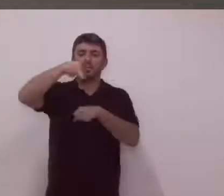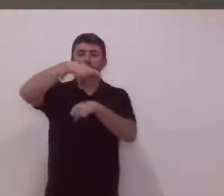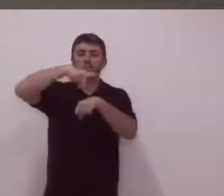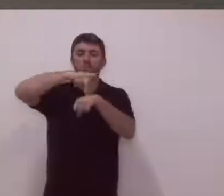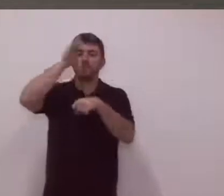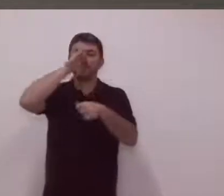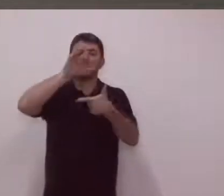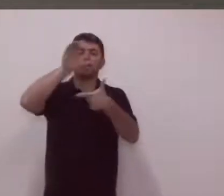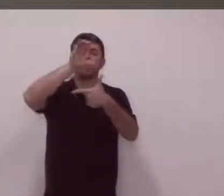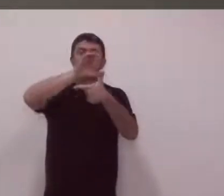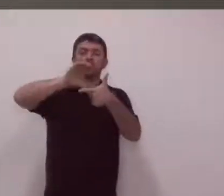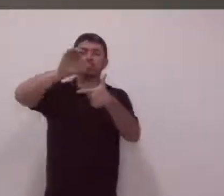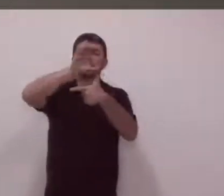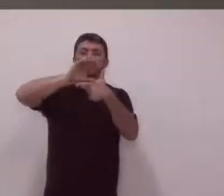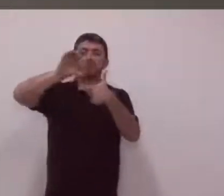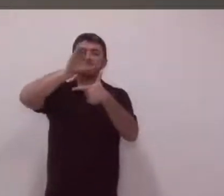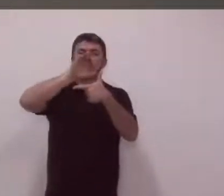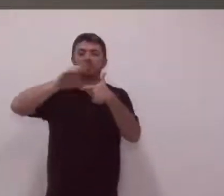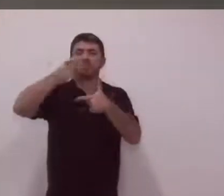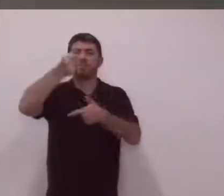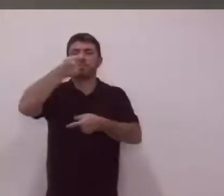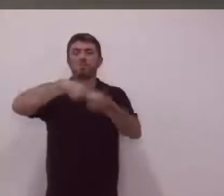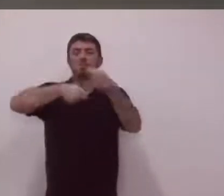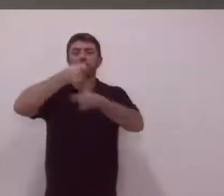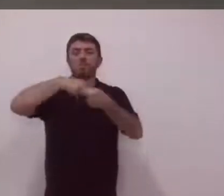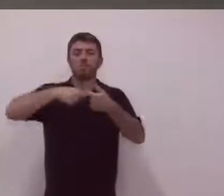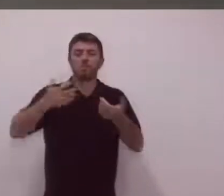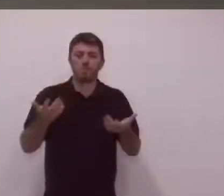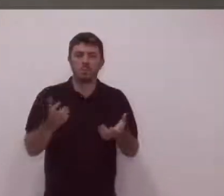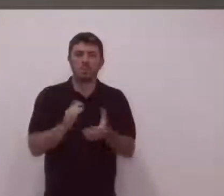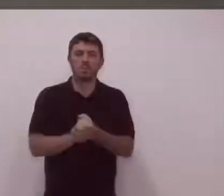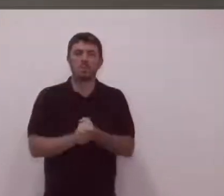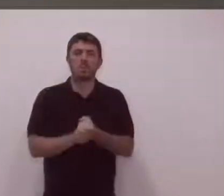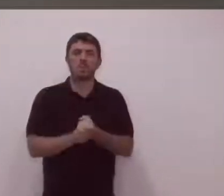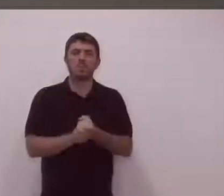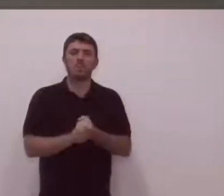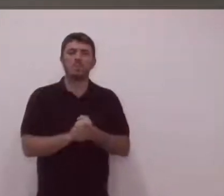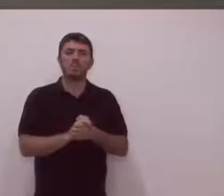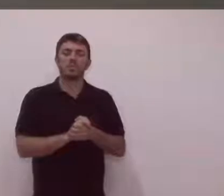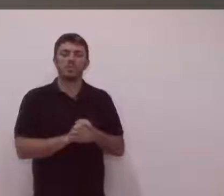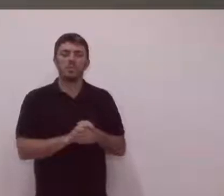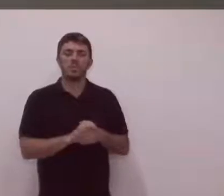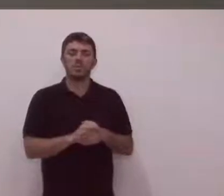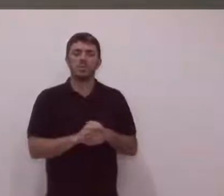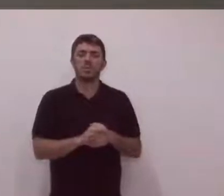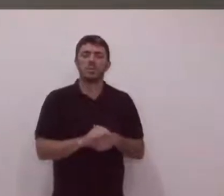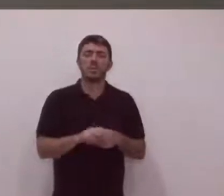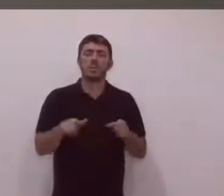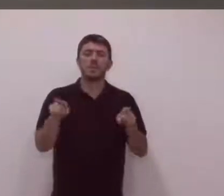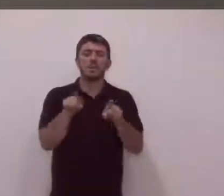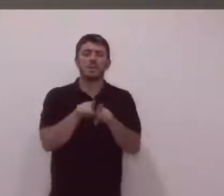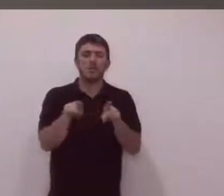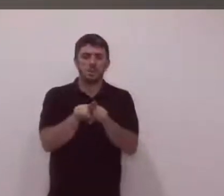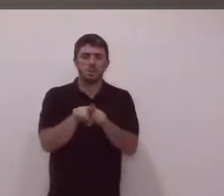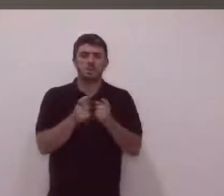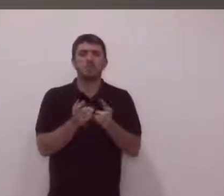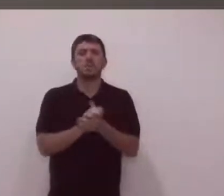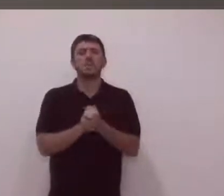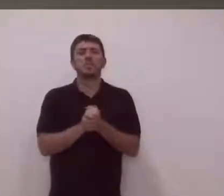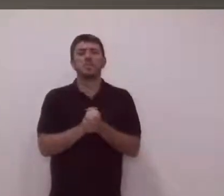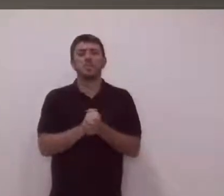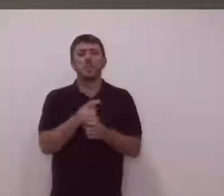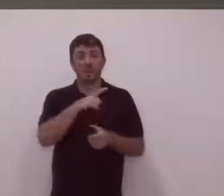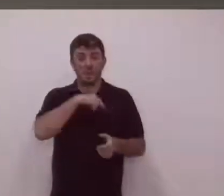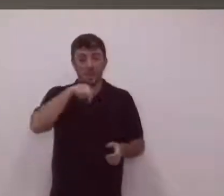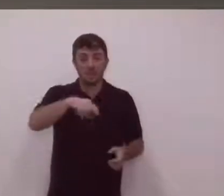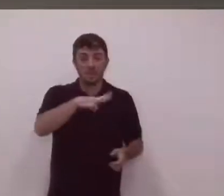disso além de ter um bolo uma parte muito pequena desse bolo proporcionalmente ainda tem no caso de muitos municípios como é o